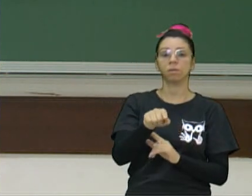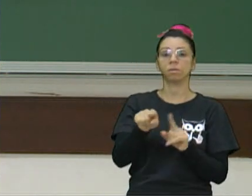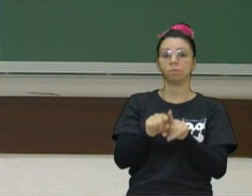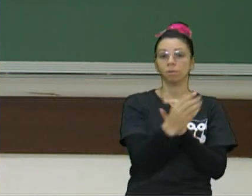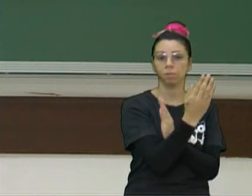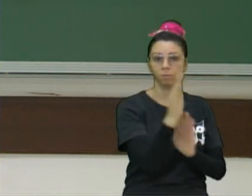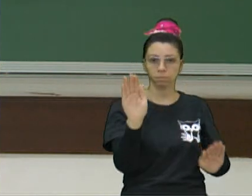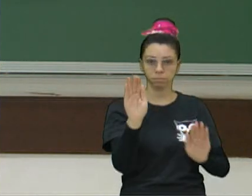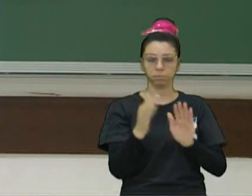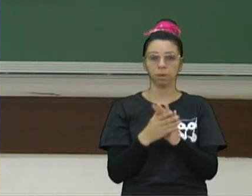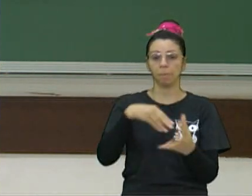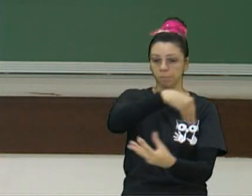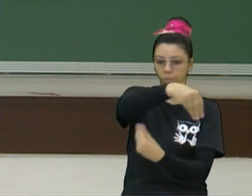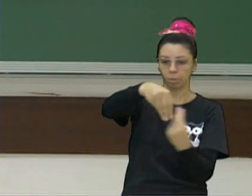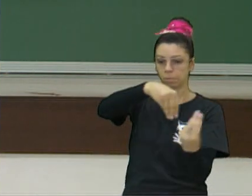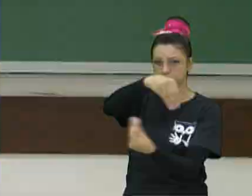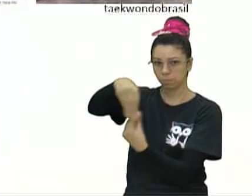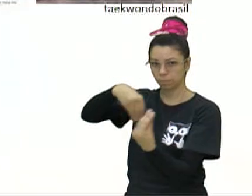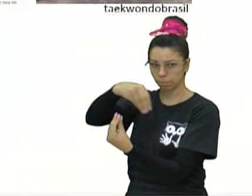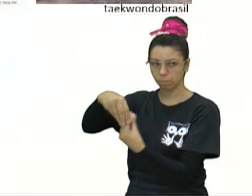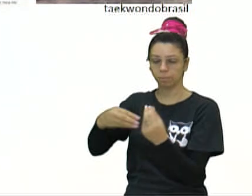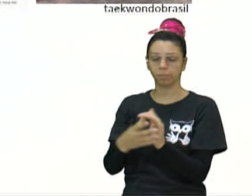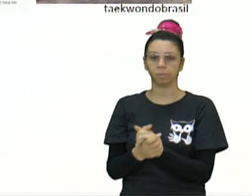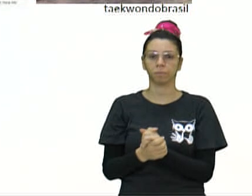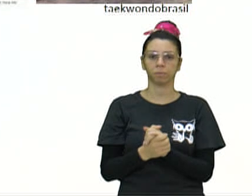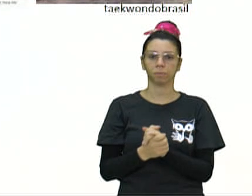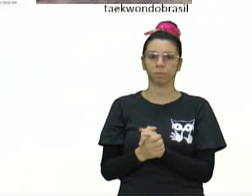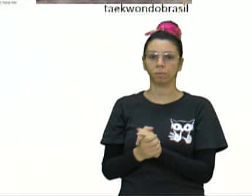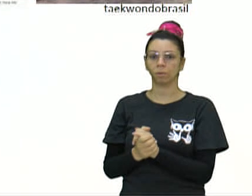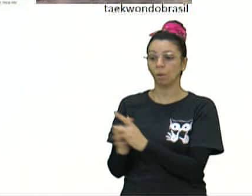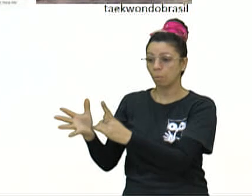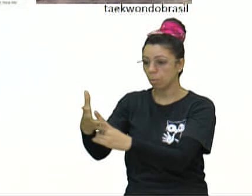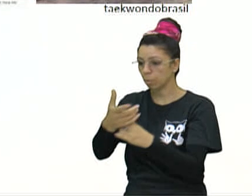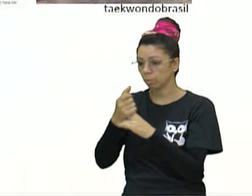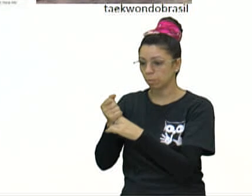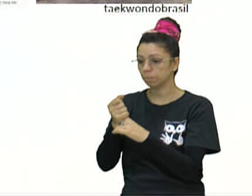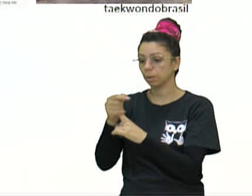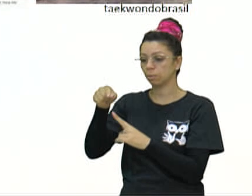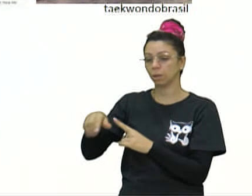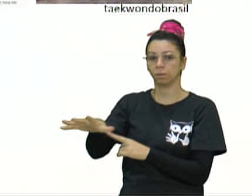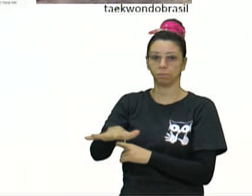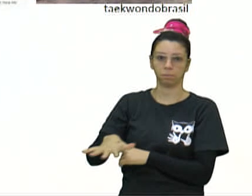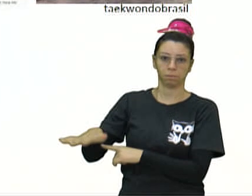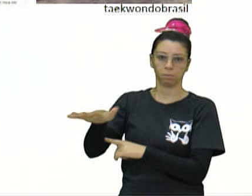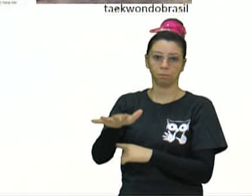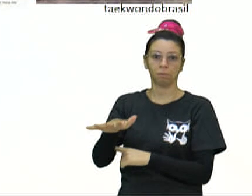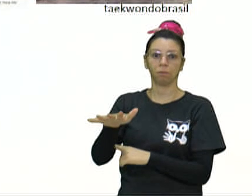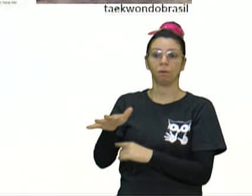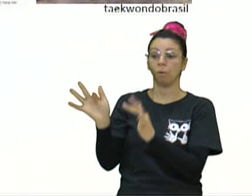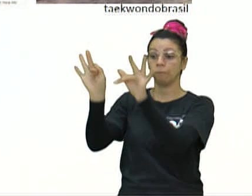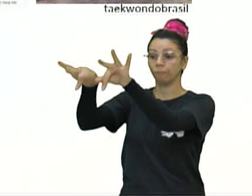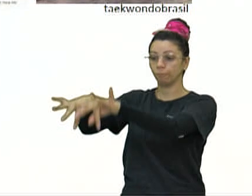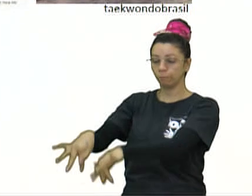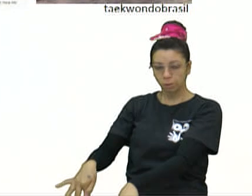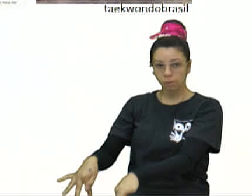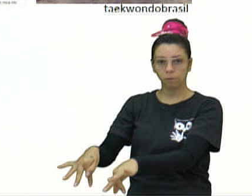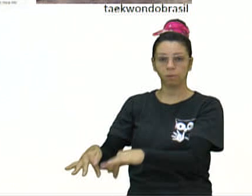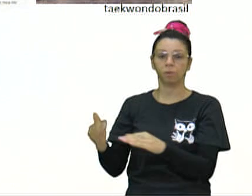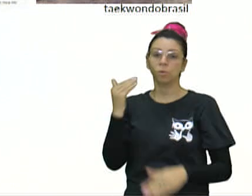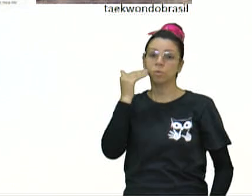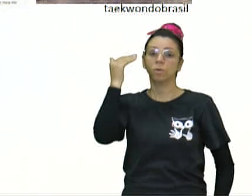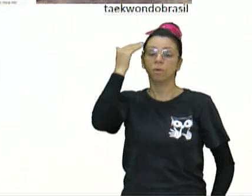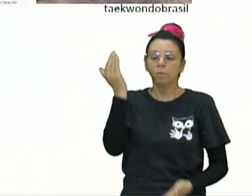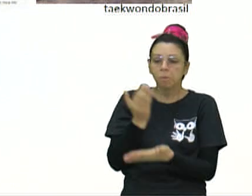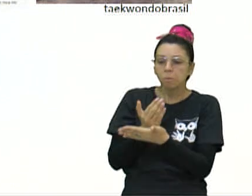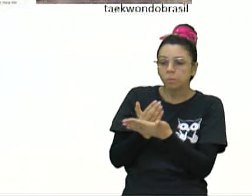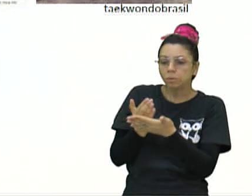né? Então, com o fim do domínio japonês, a Coreia começou um processo de reconstrução cultural, com muitos